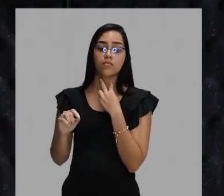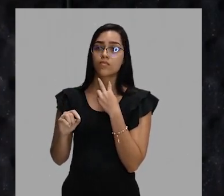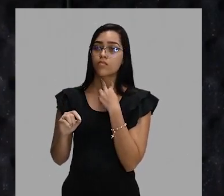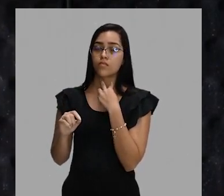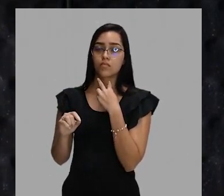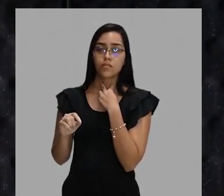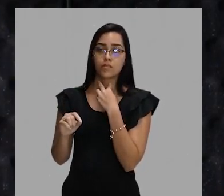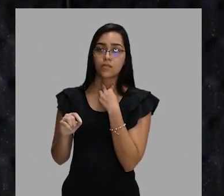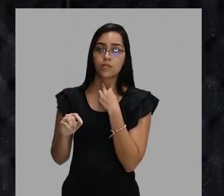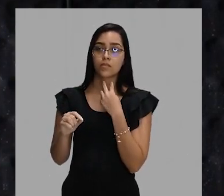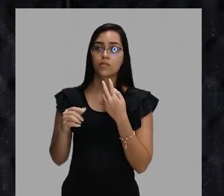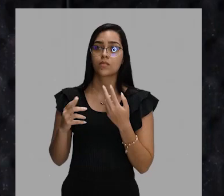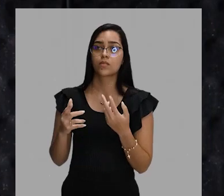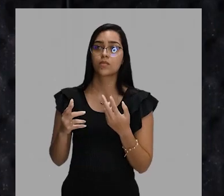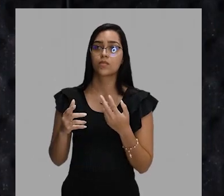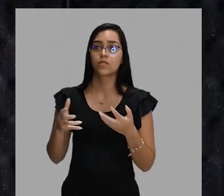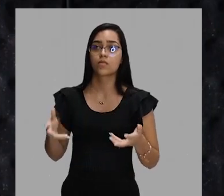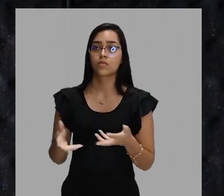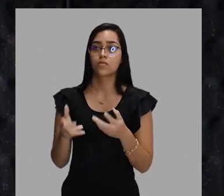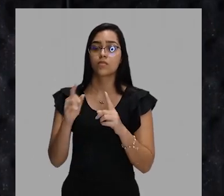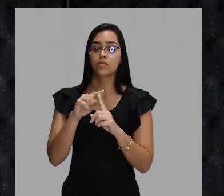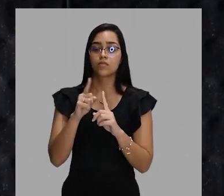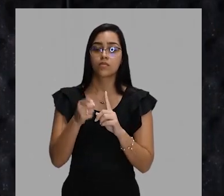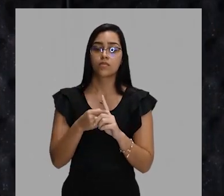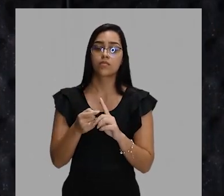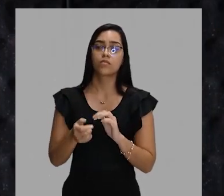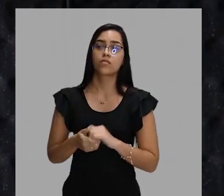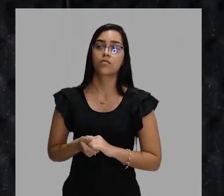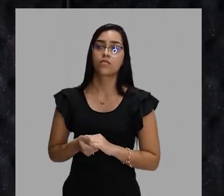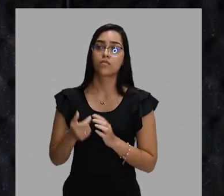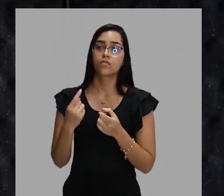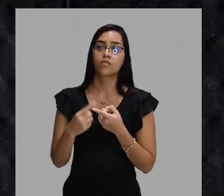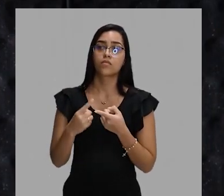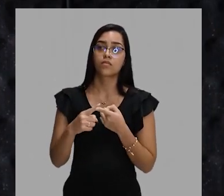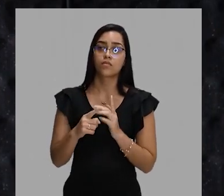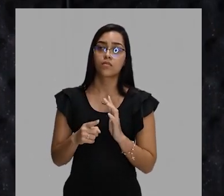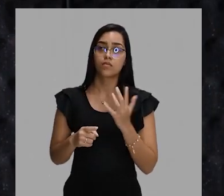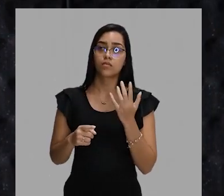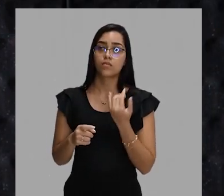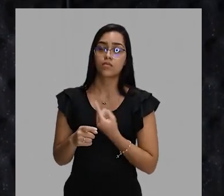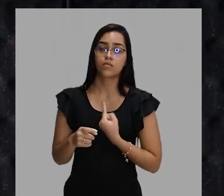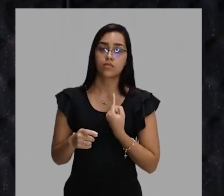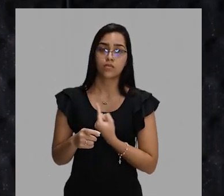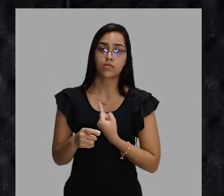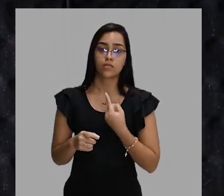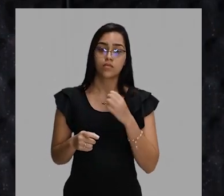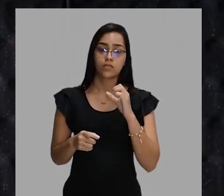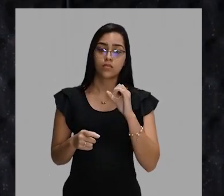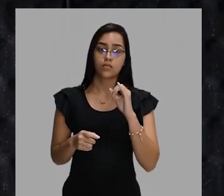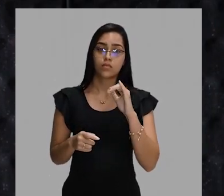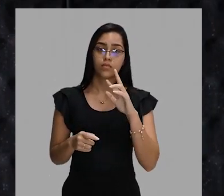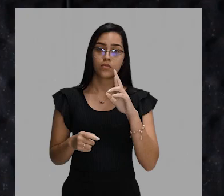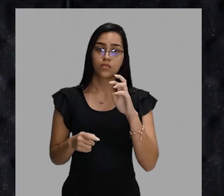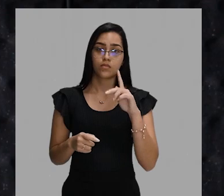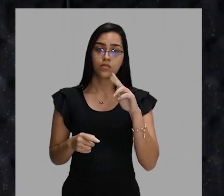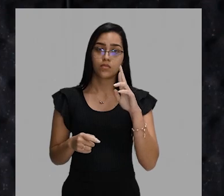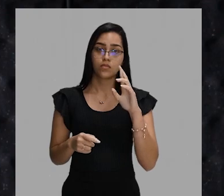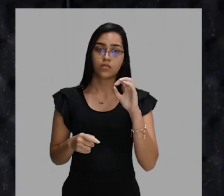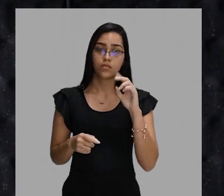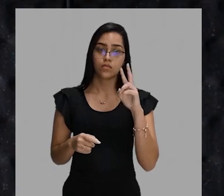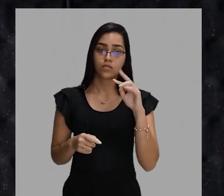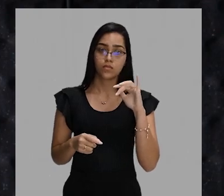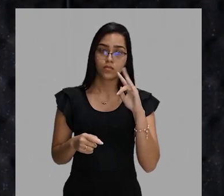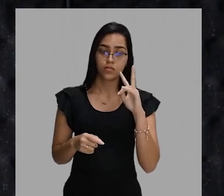poder promover reprodução entre si, porque aí aconteceu o isolamento reprodutivo entre